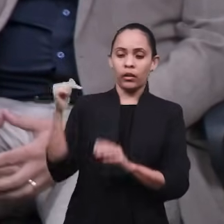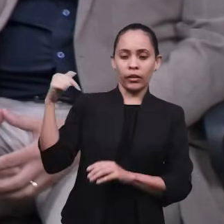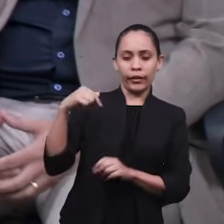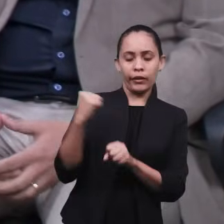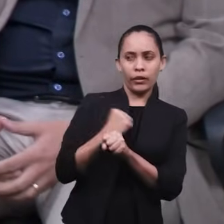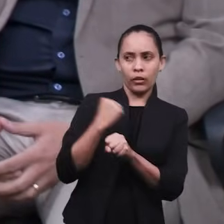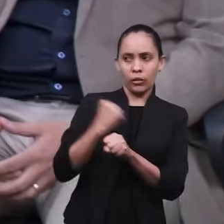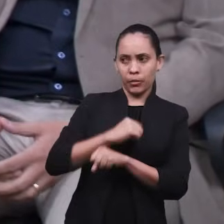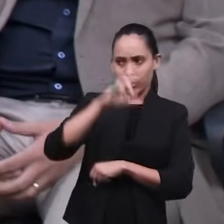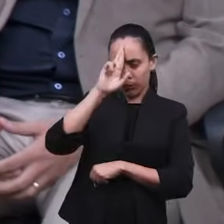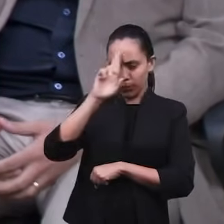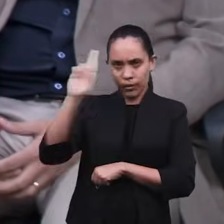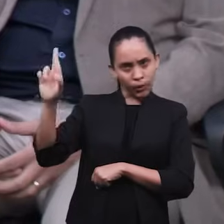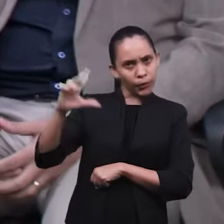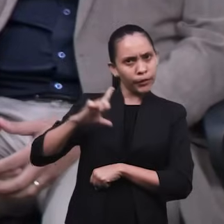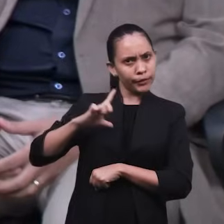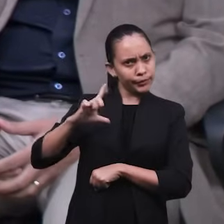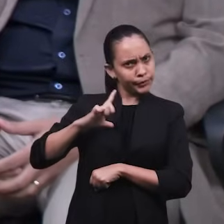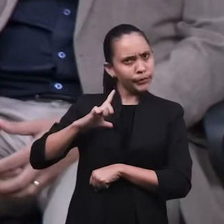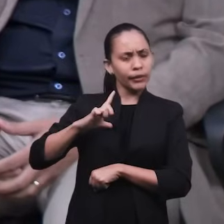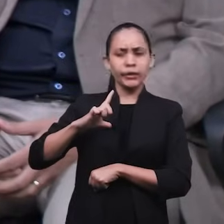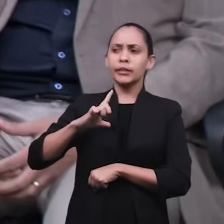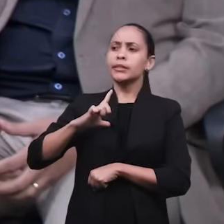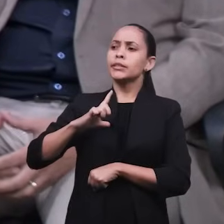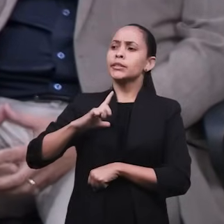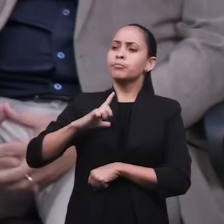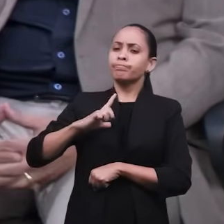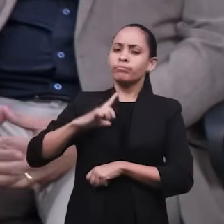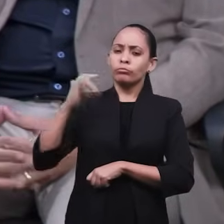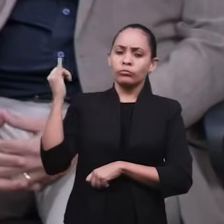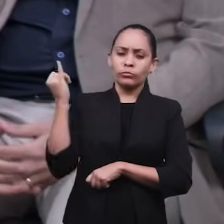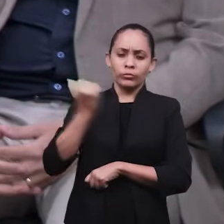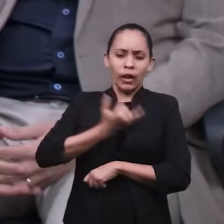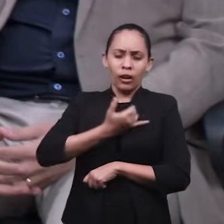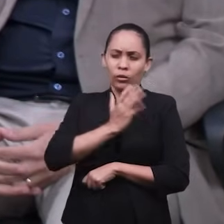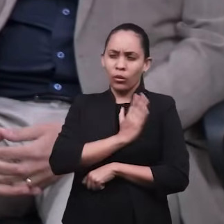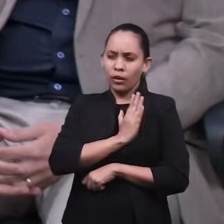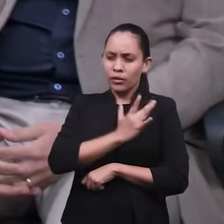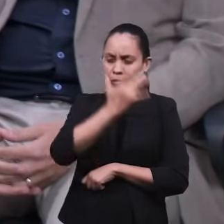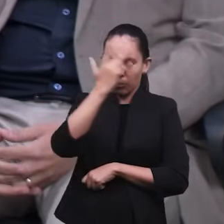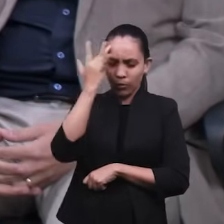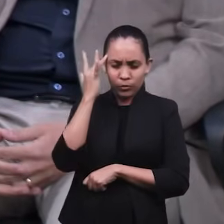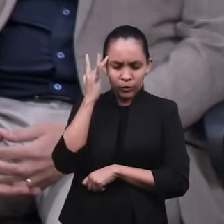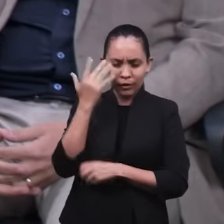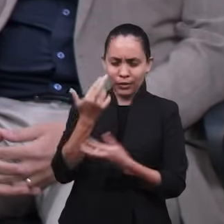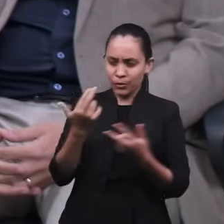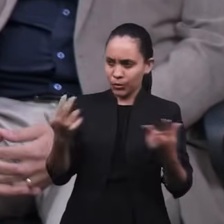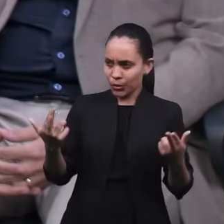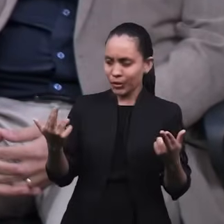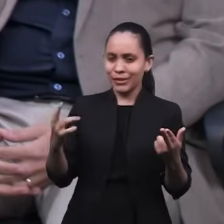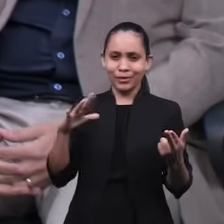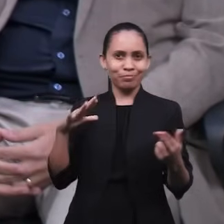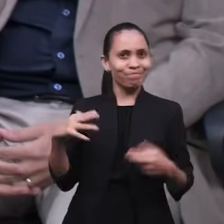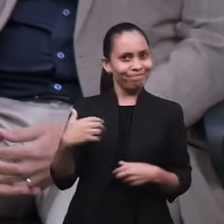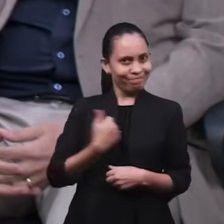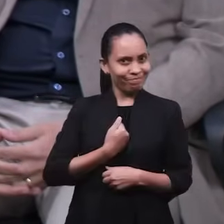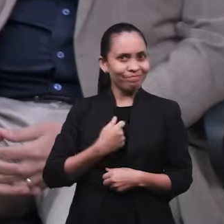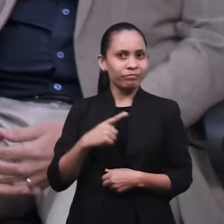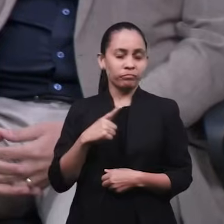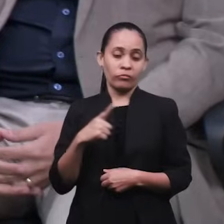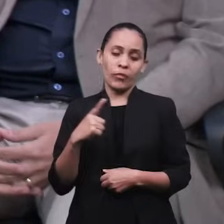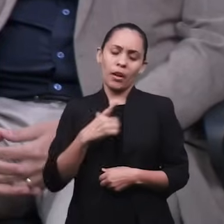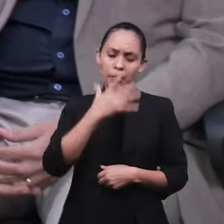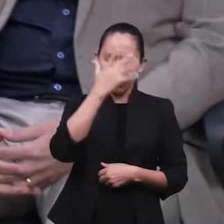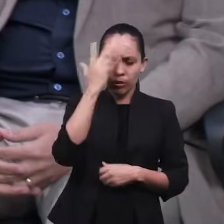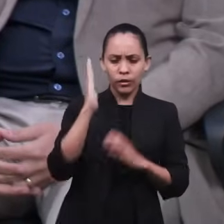do Senhor tem alcançado muitas vidas. E nós também temos testemunhos de pessoas que não frequentam